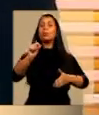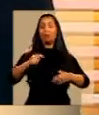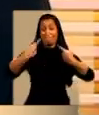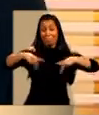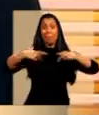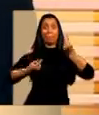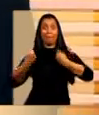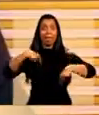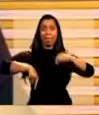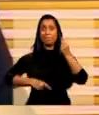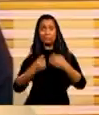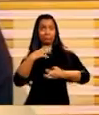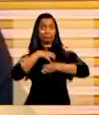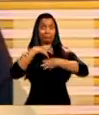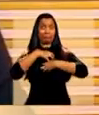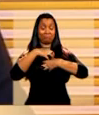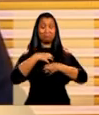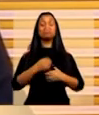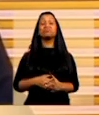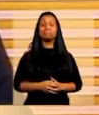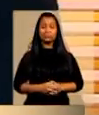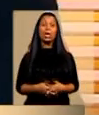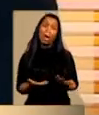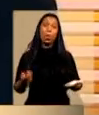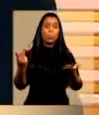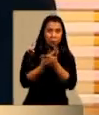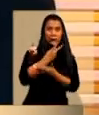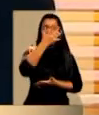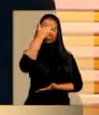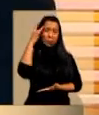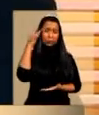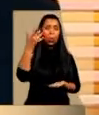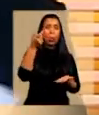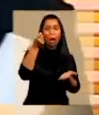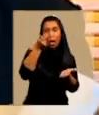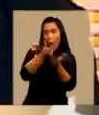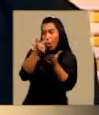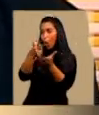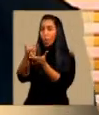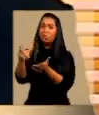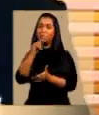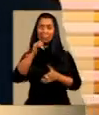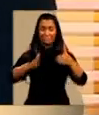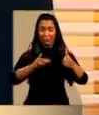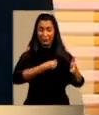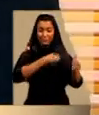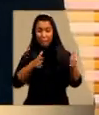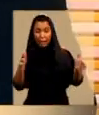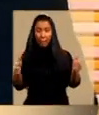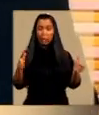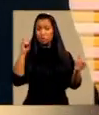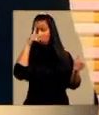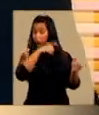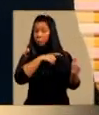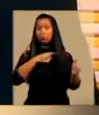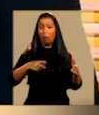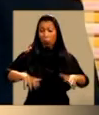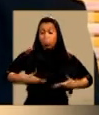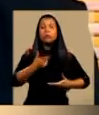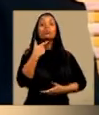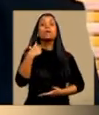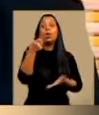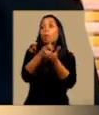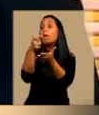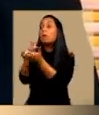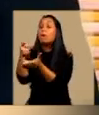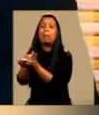ligadas a emoções, né? Muitas vezes ligações a emoções faz com que as pessoas, por um período ruim da vida que ela esteja passando, tenham